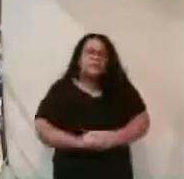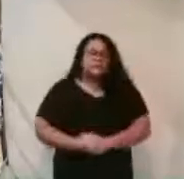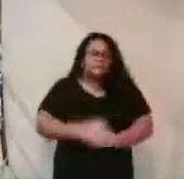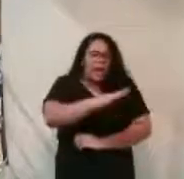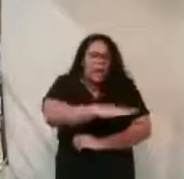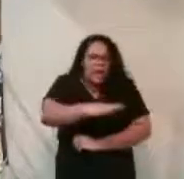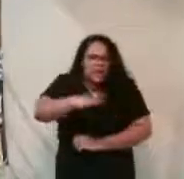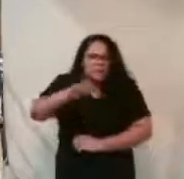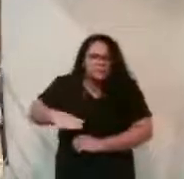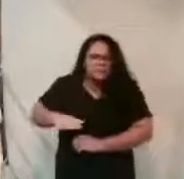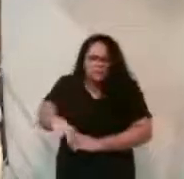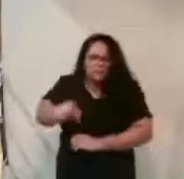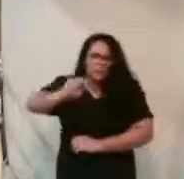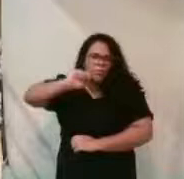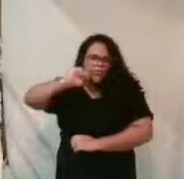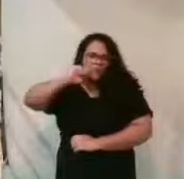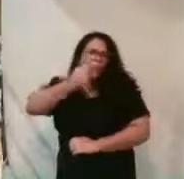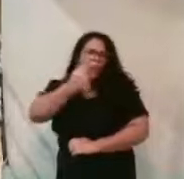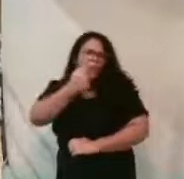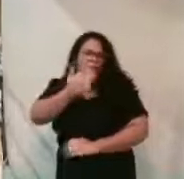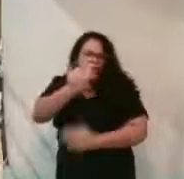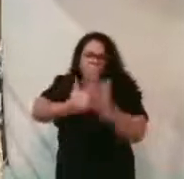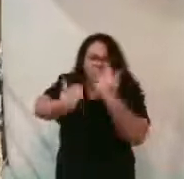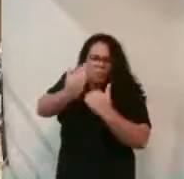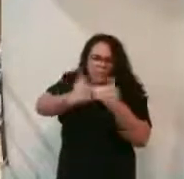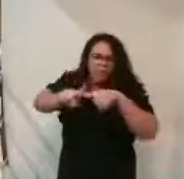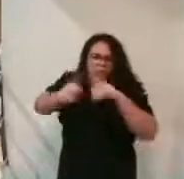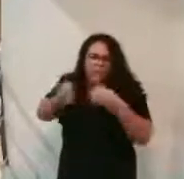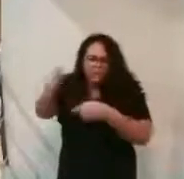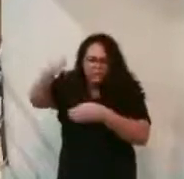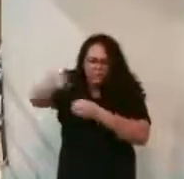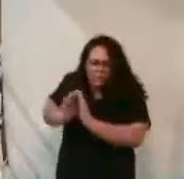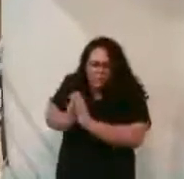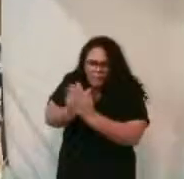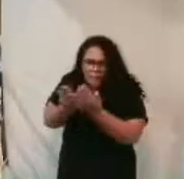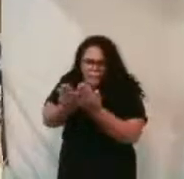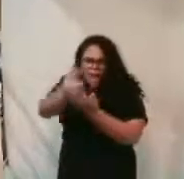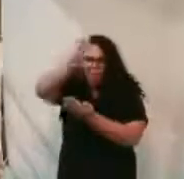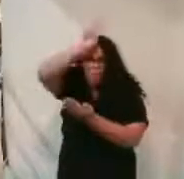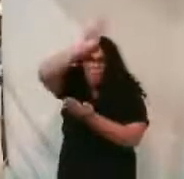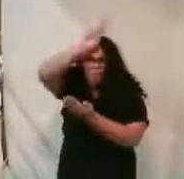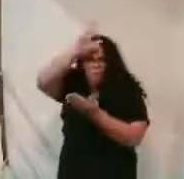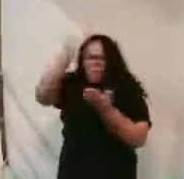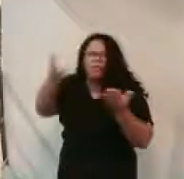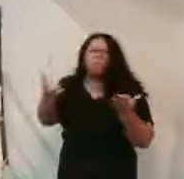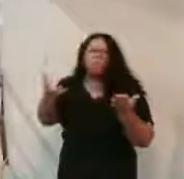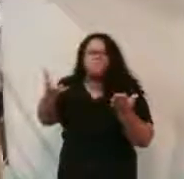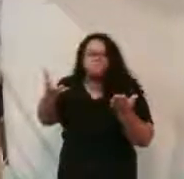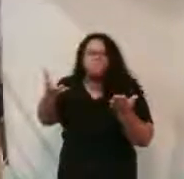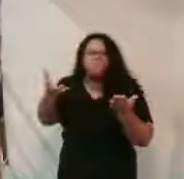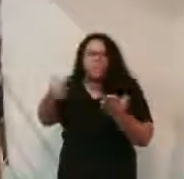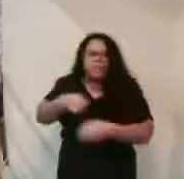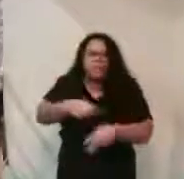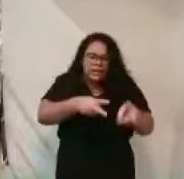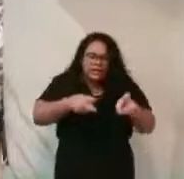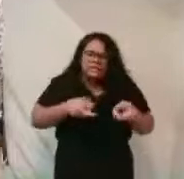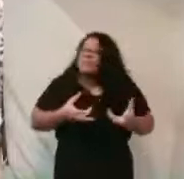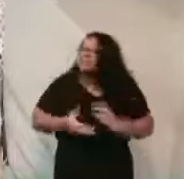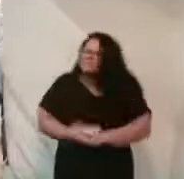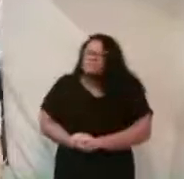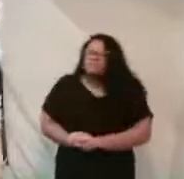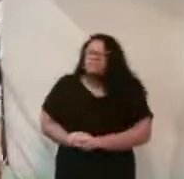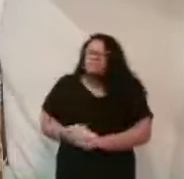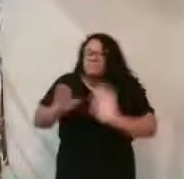dela. E eu fui fui ter a noção que o problema não... Eu acho que tem essa foto aí, não tem